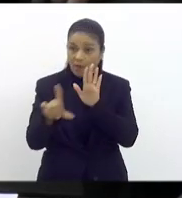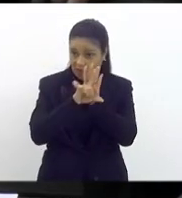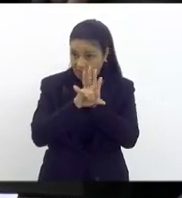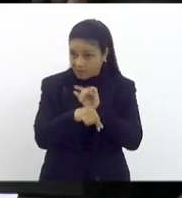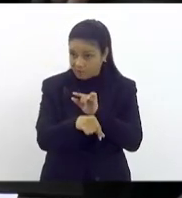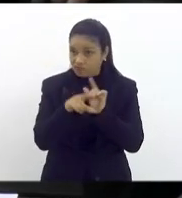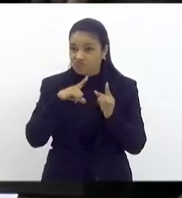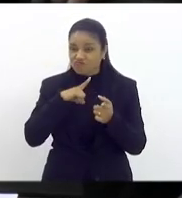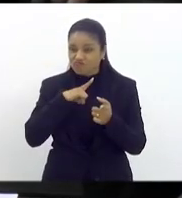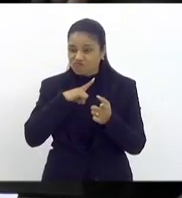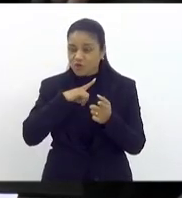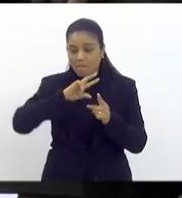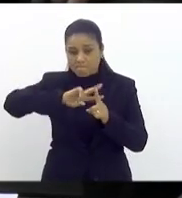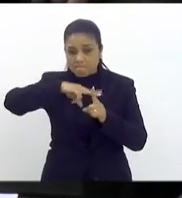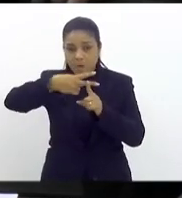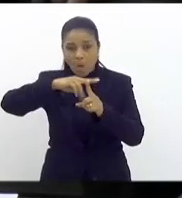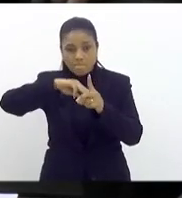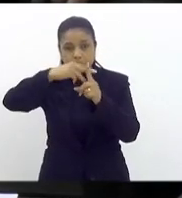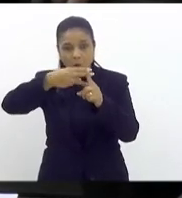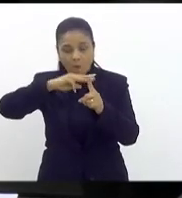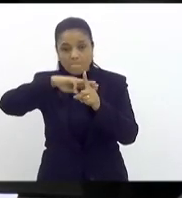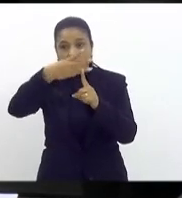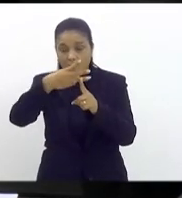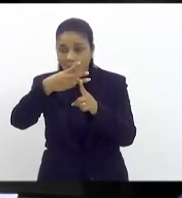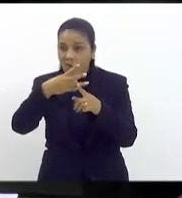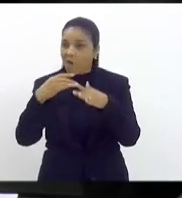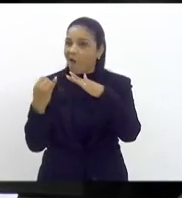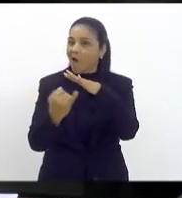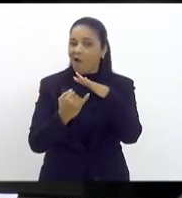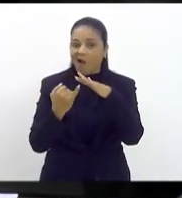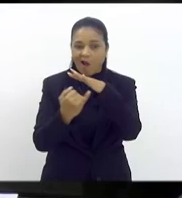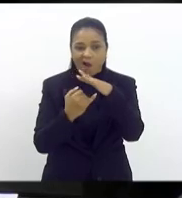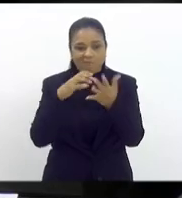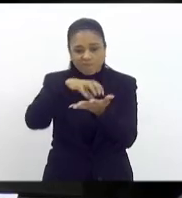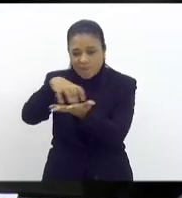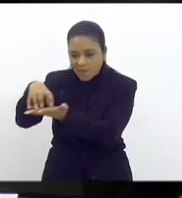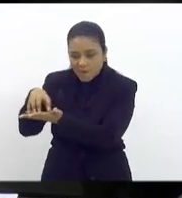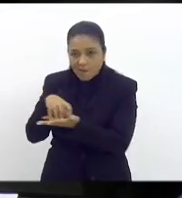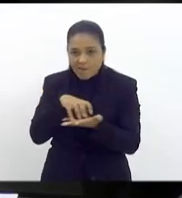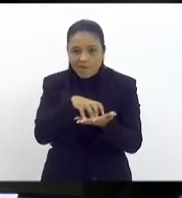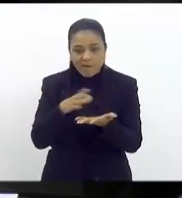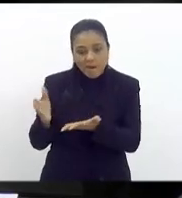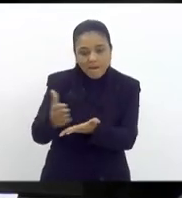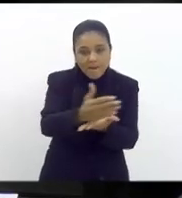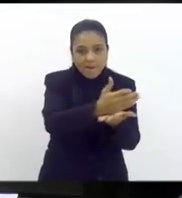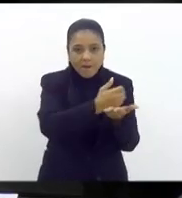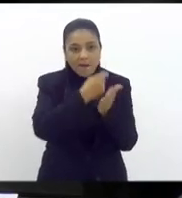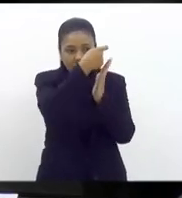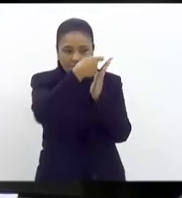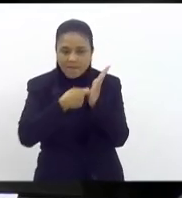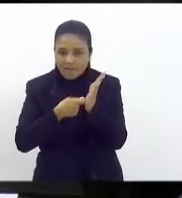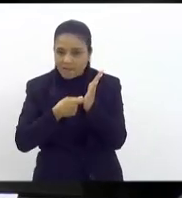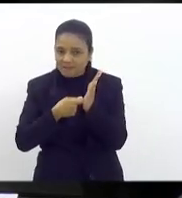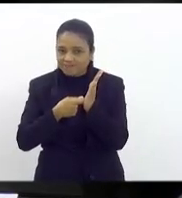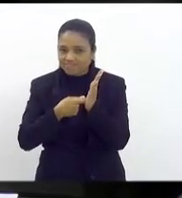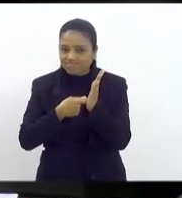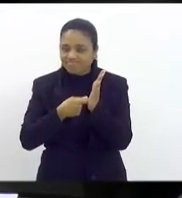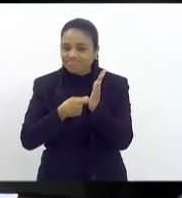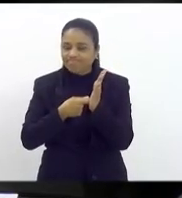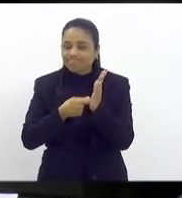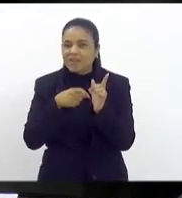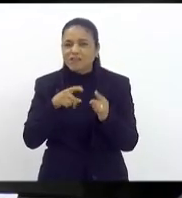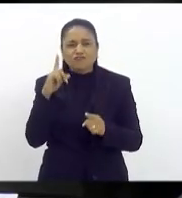uma multiplicidade de órgãos encarregados da arrecadação do direito autoral, que tornavam essa arrecadação